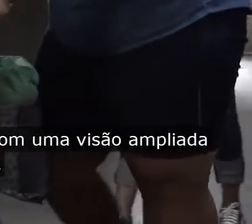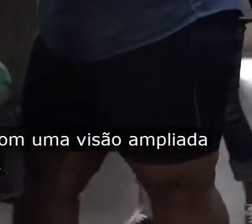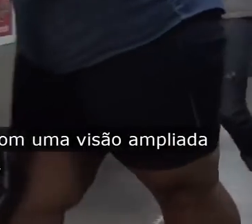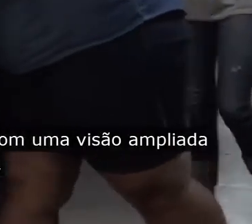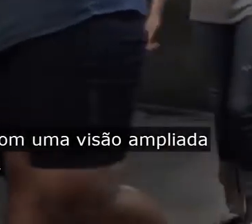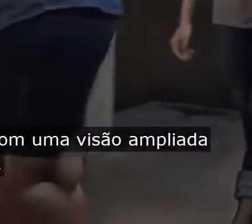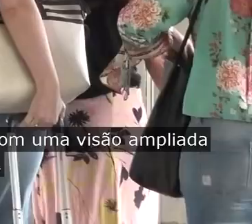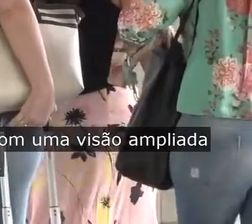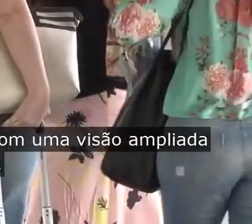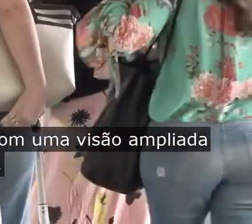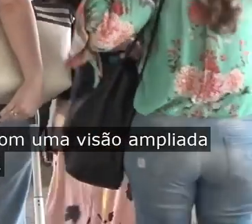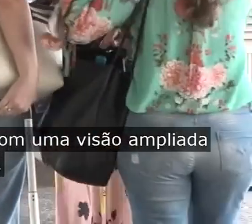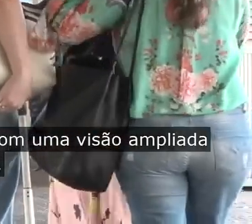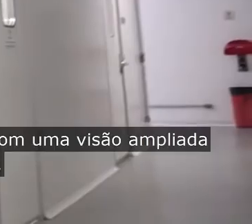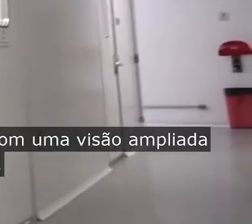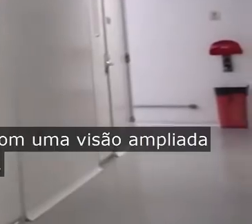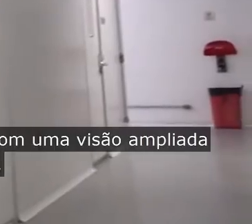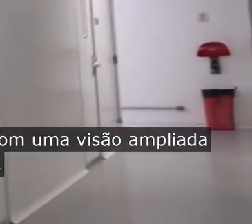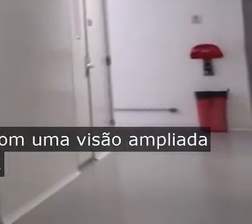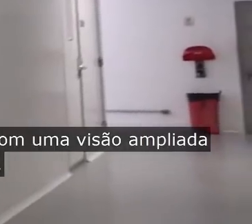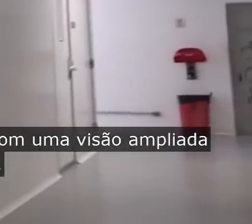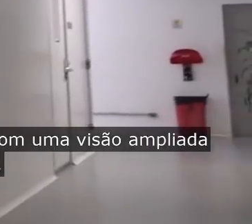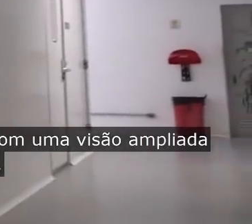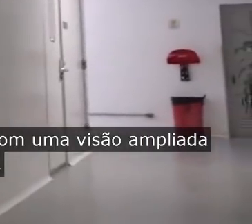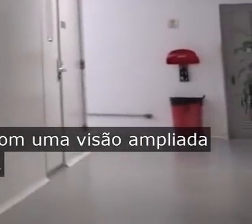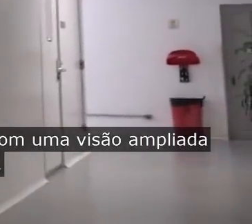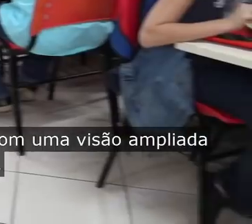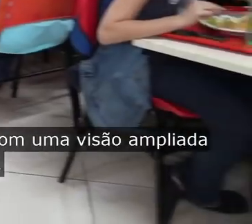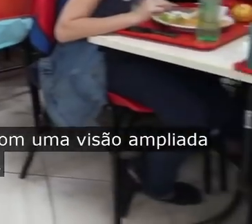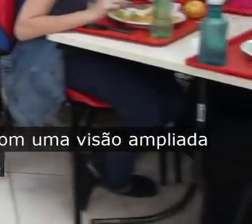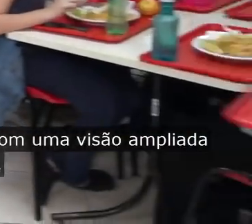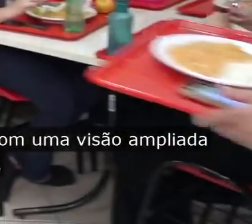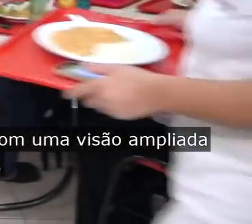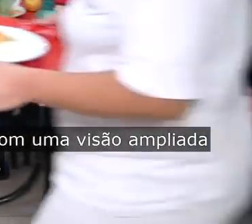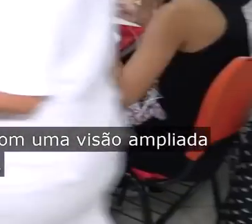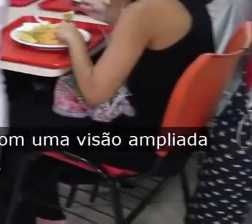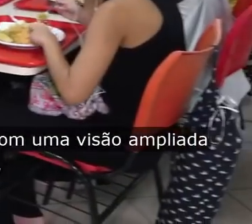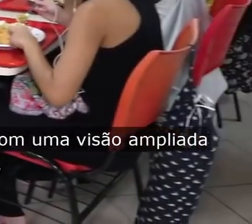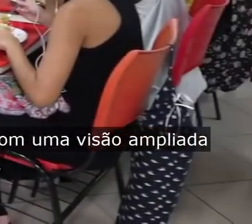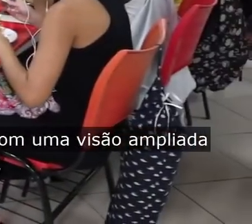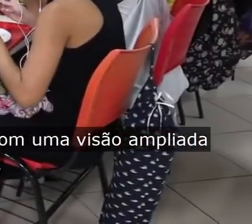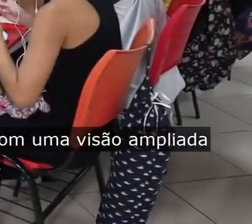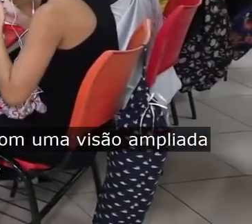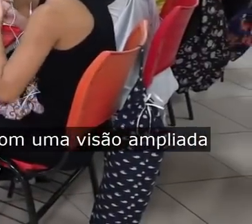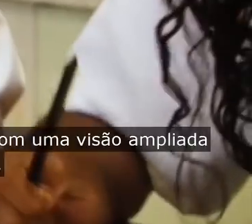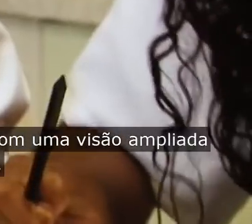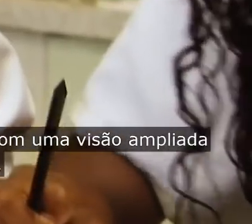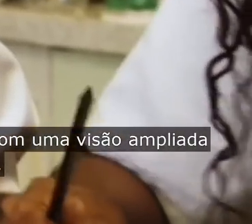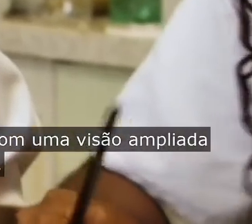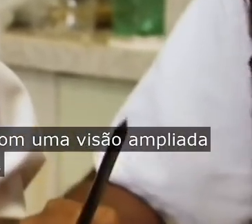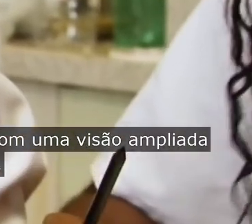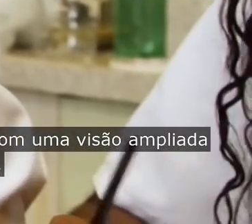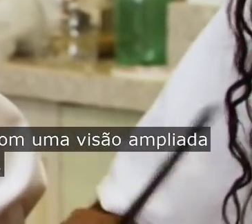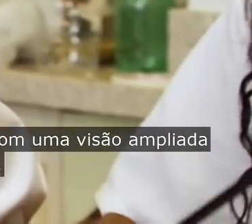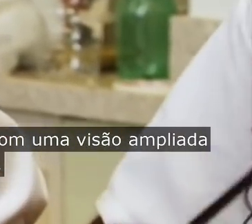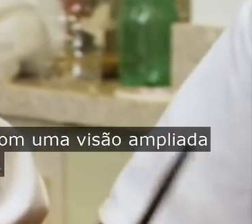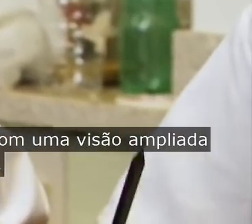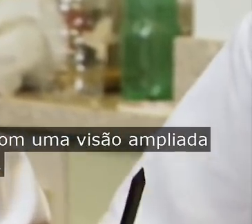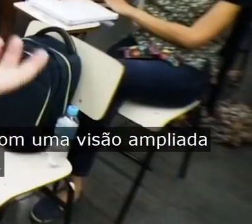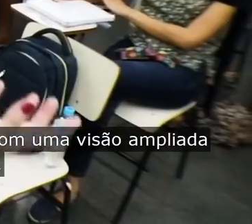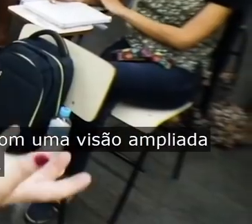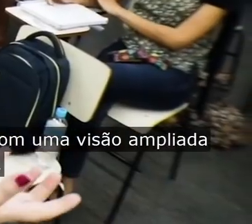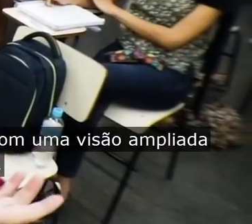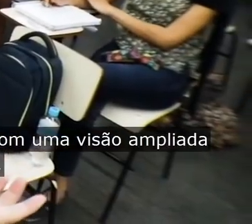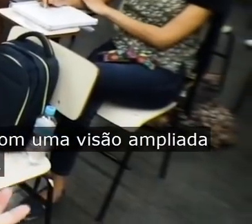ensinar. Onde se produz ciência e conhecimento para o século XXI com uma visão ampliada de educação pública